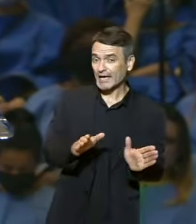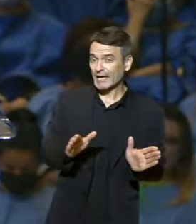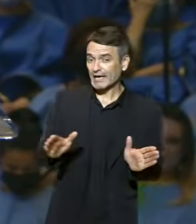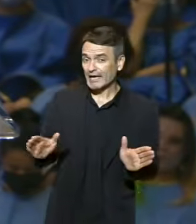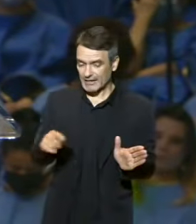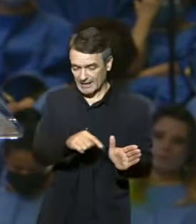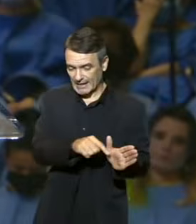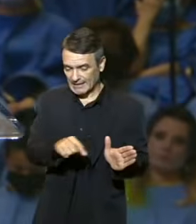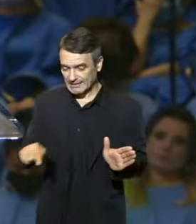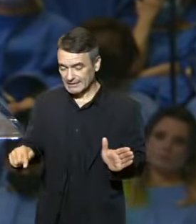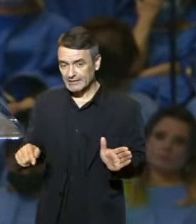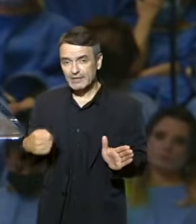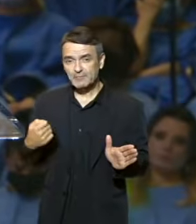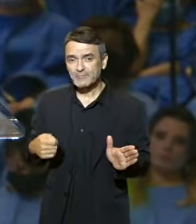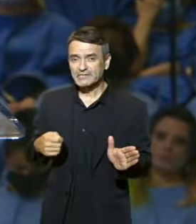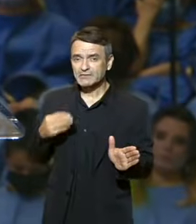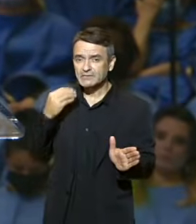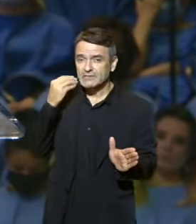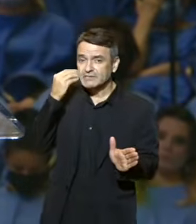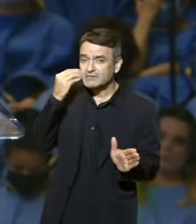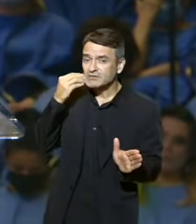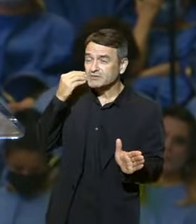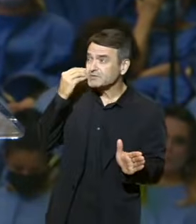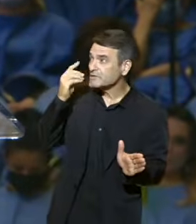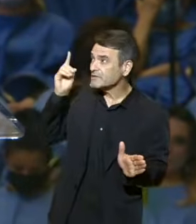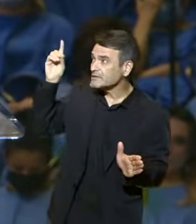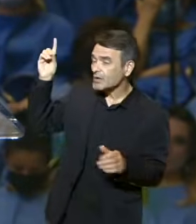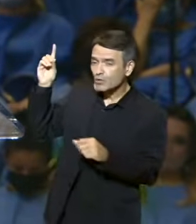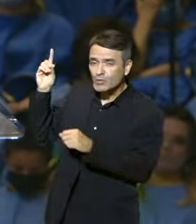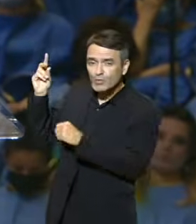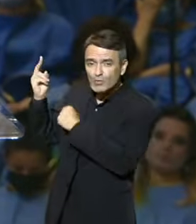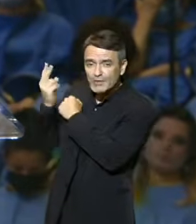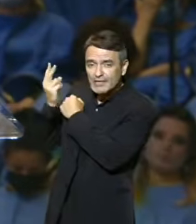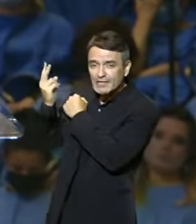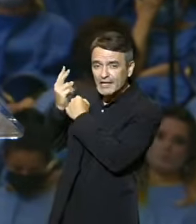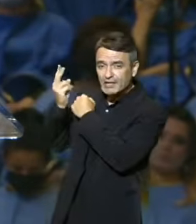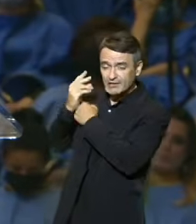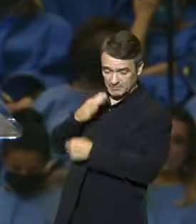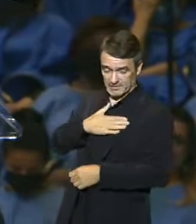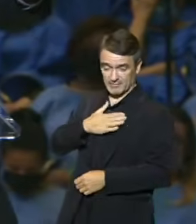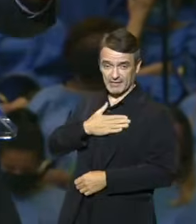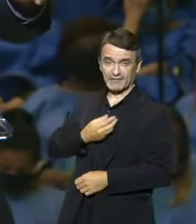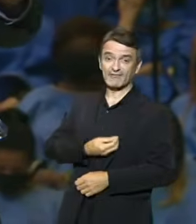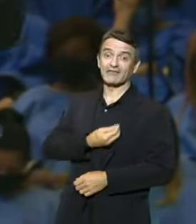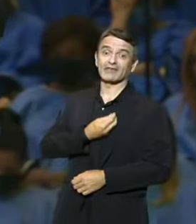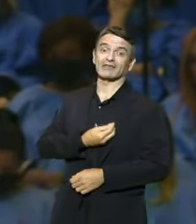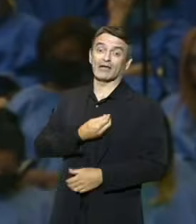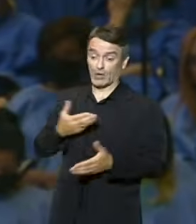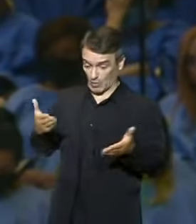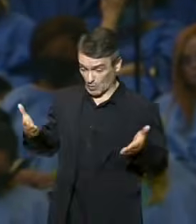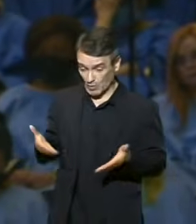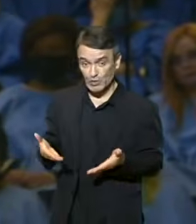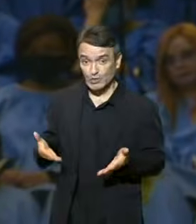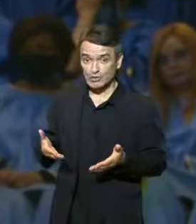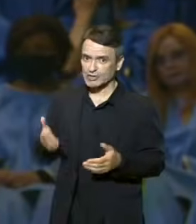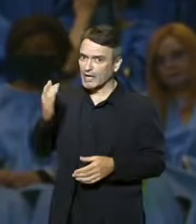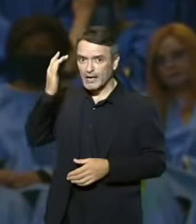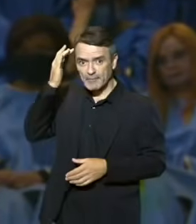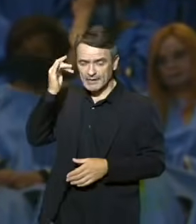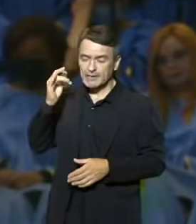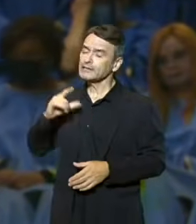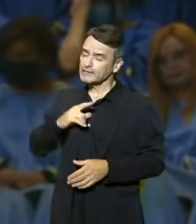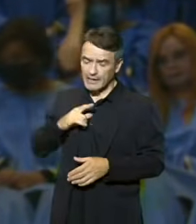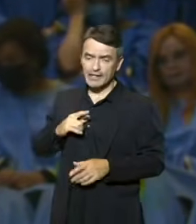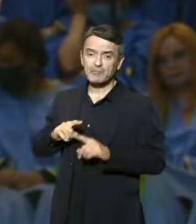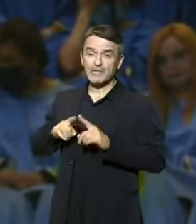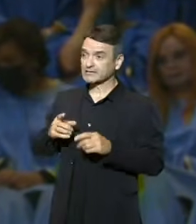provisão suficiente de Deus para a minha vida hoje. E amanhã tem mais. Mas não